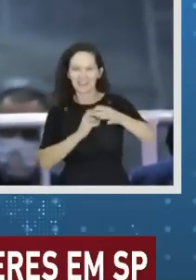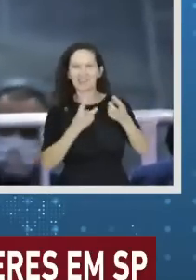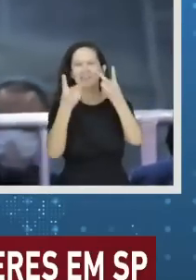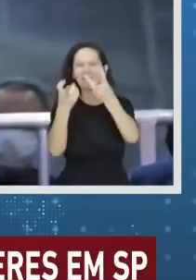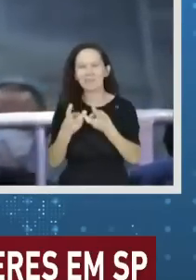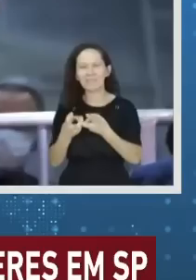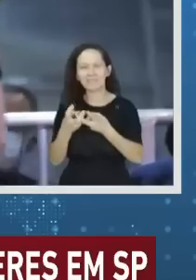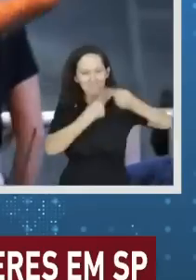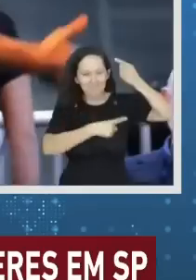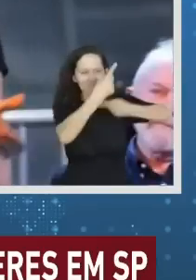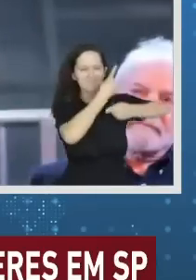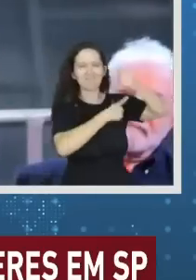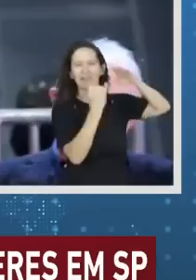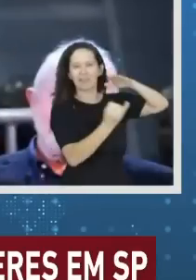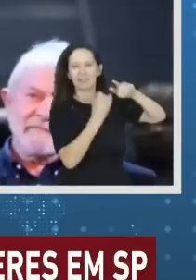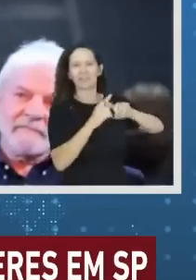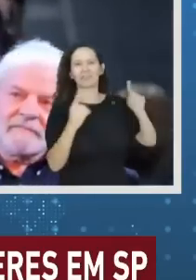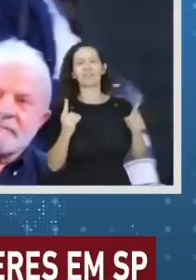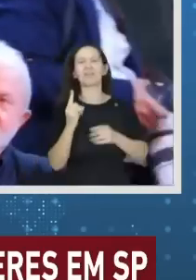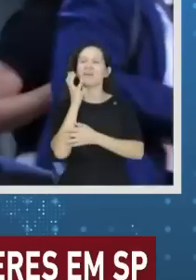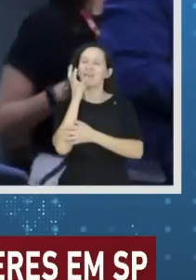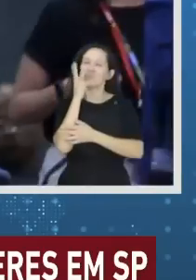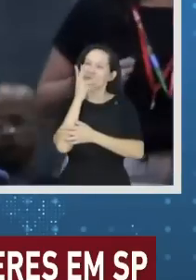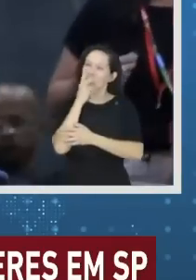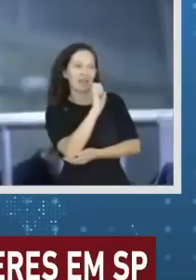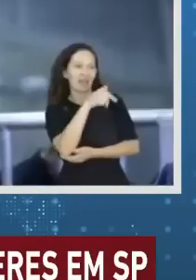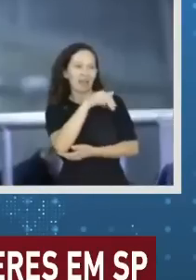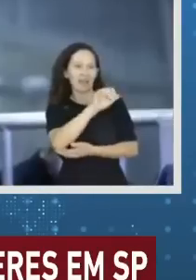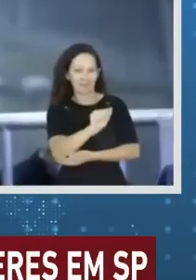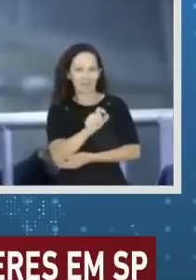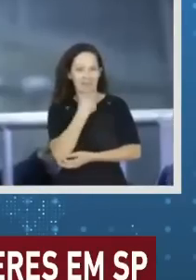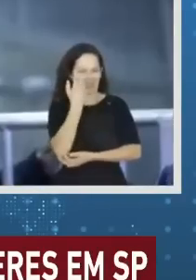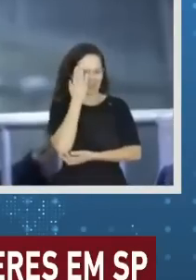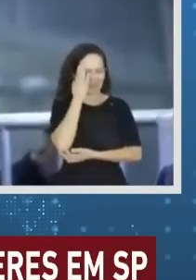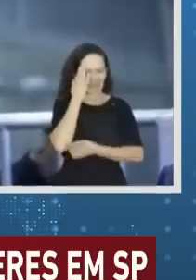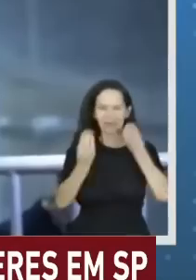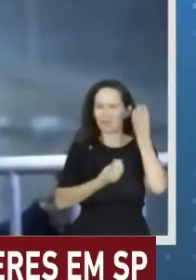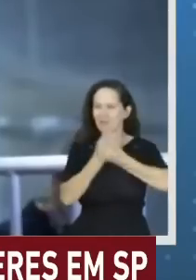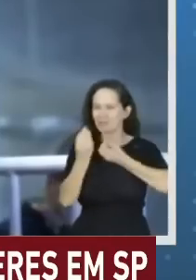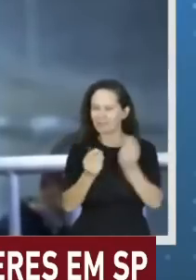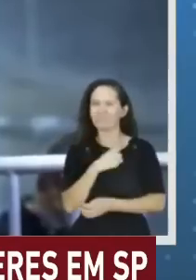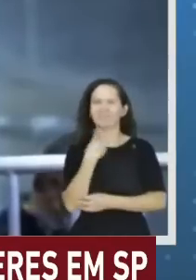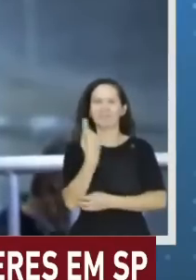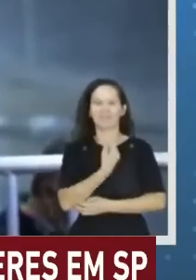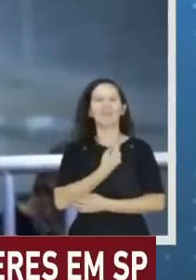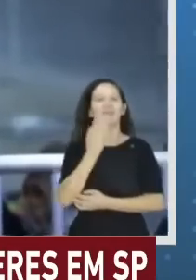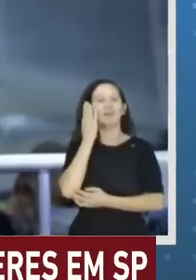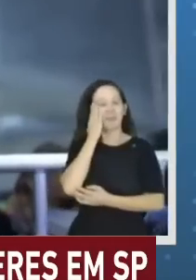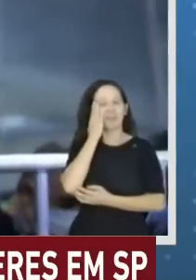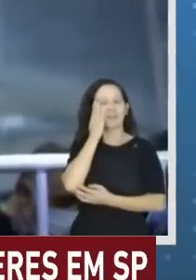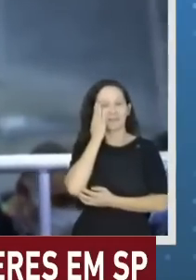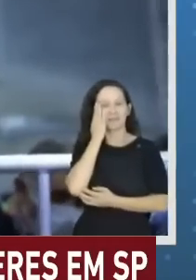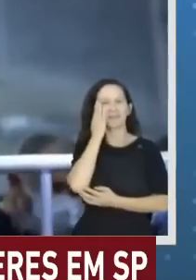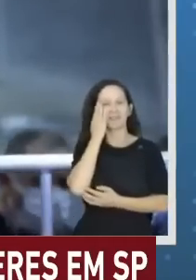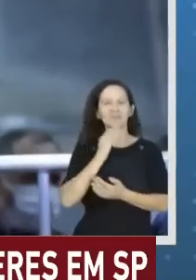dos Bandeirantes. Nós continuamos acompanhando e dentro de instantes voltaremos com mais informações. Perfeito. Daniel Lian trazendo